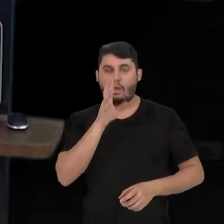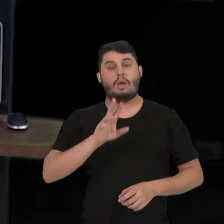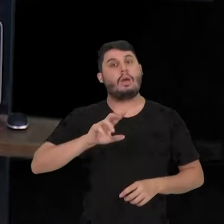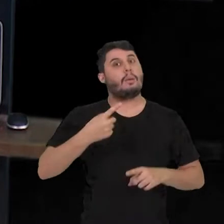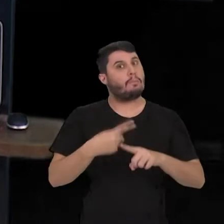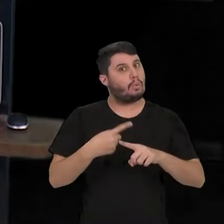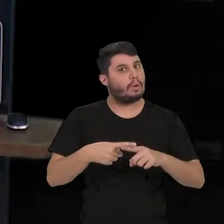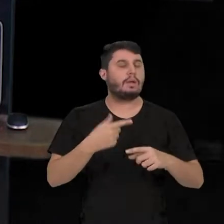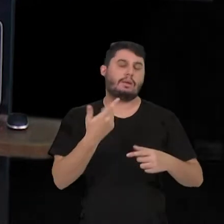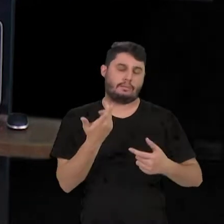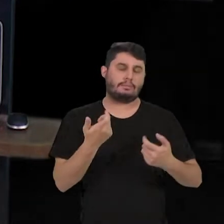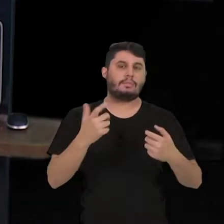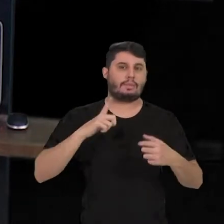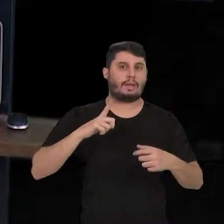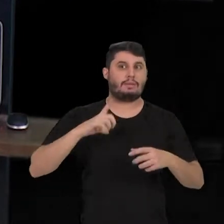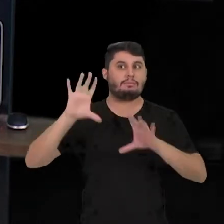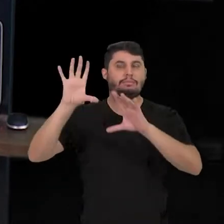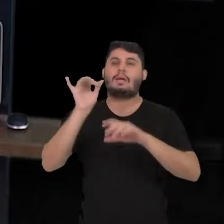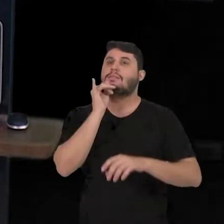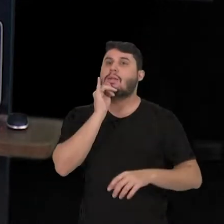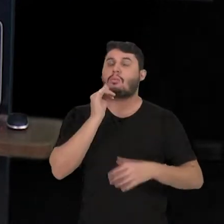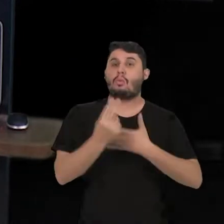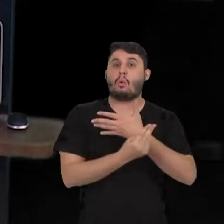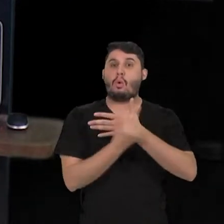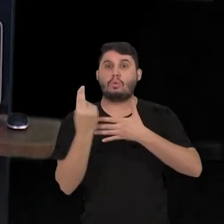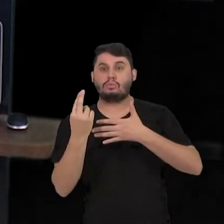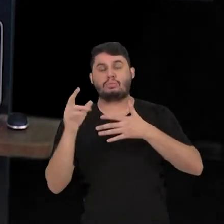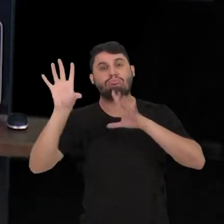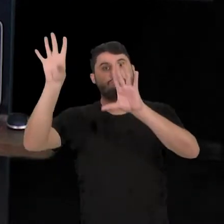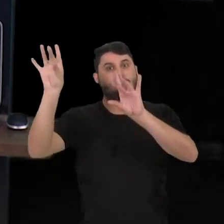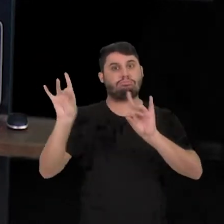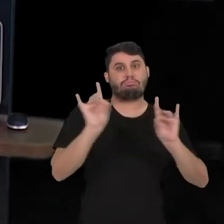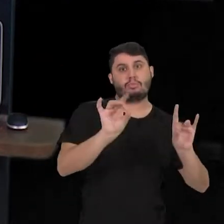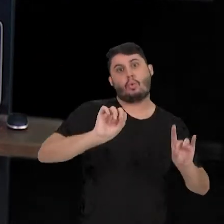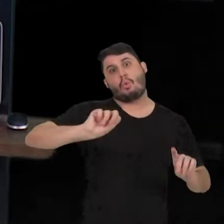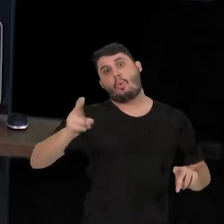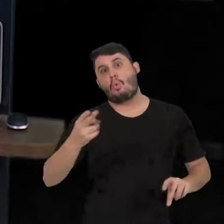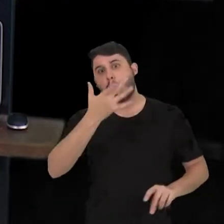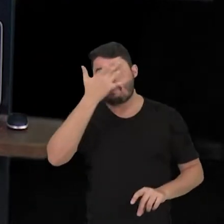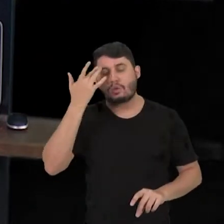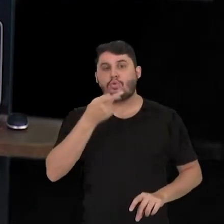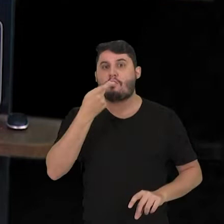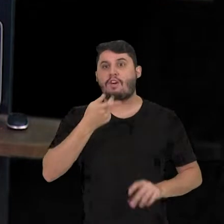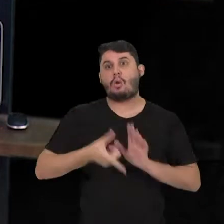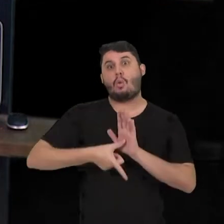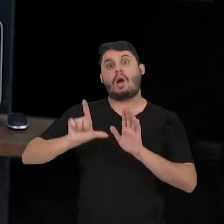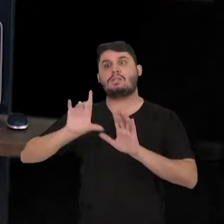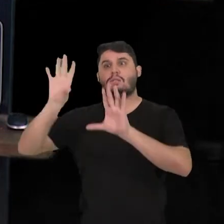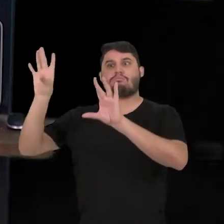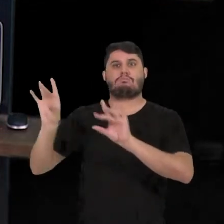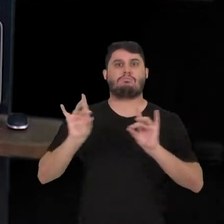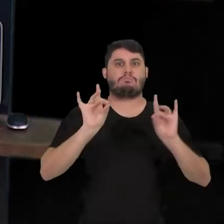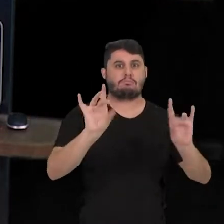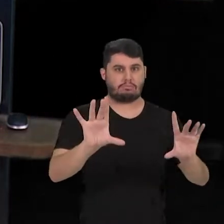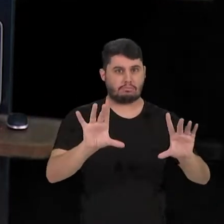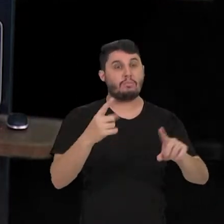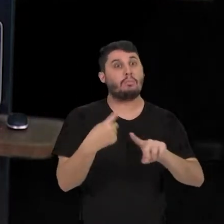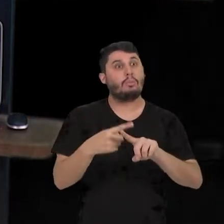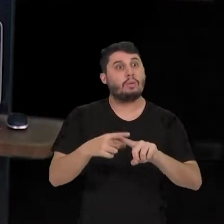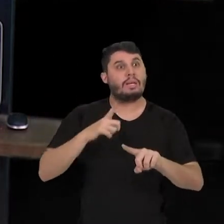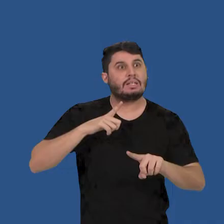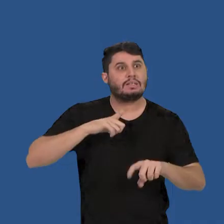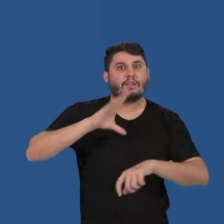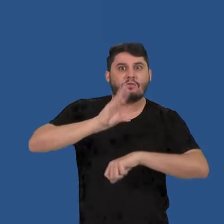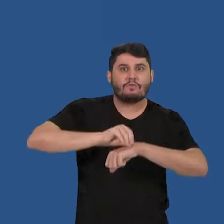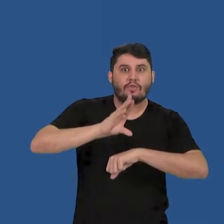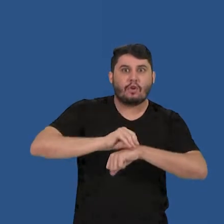alguma coisa ou citando alguém que tenha falado alguma coisa antes. A foto ajuda demais a gente, né? O desenho, no caso. Temos duas